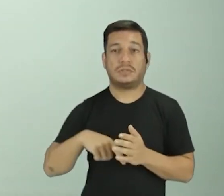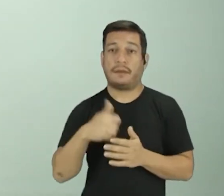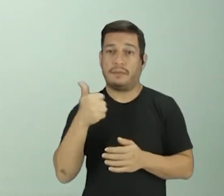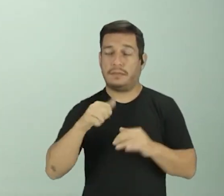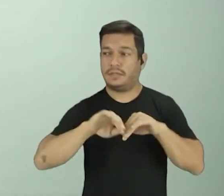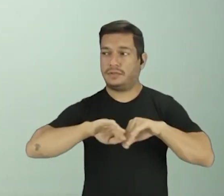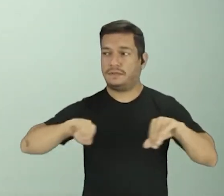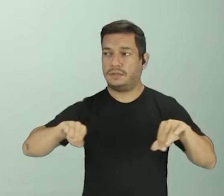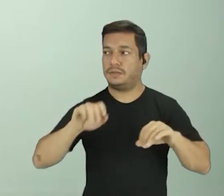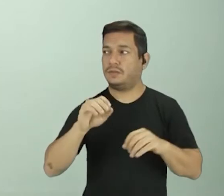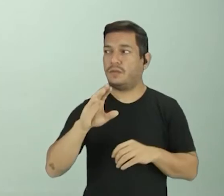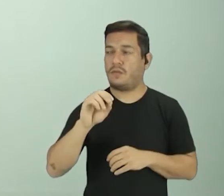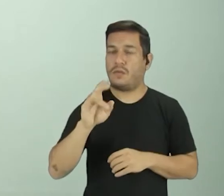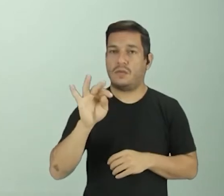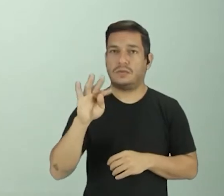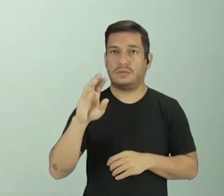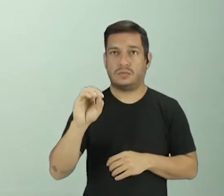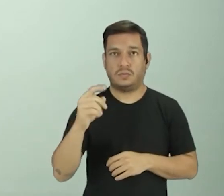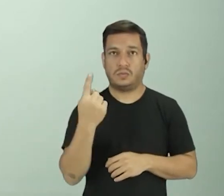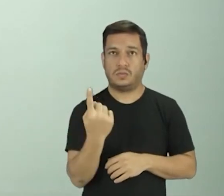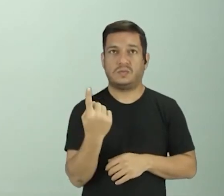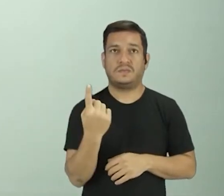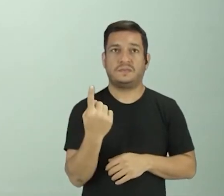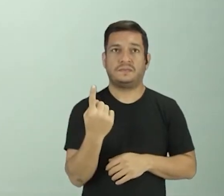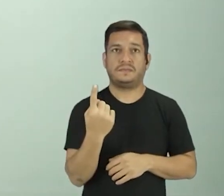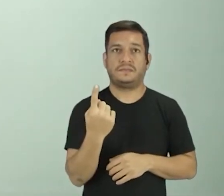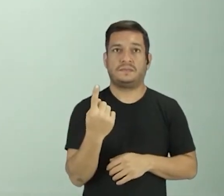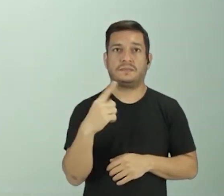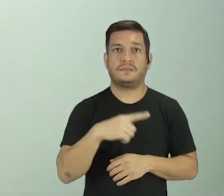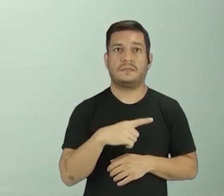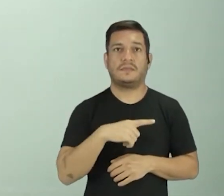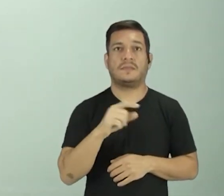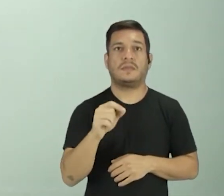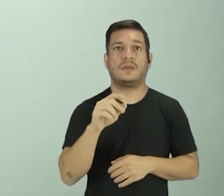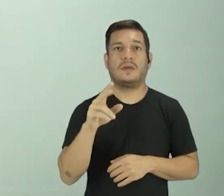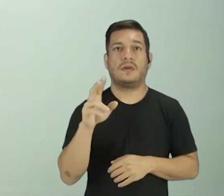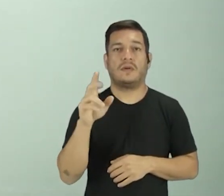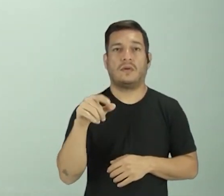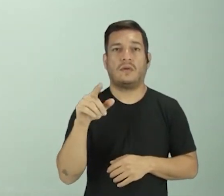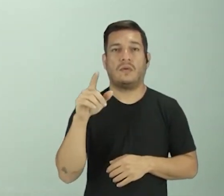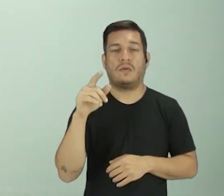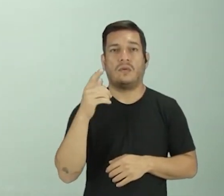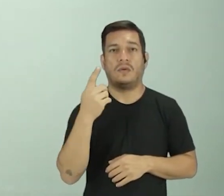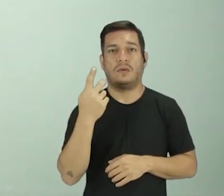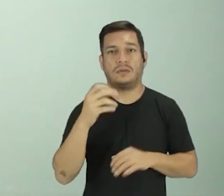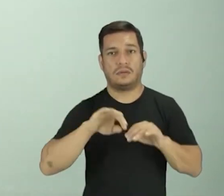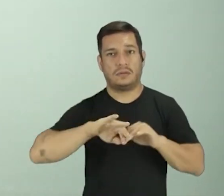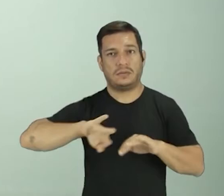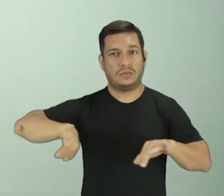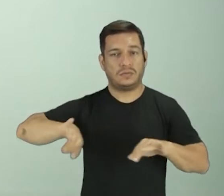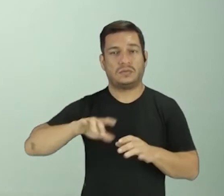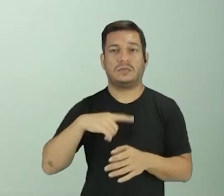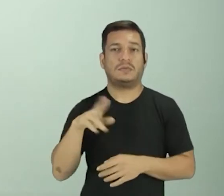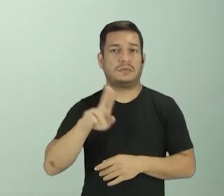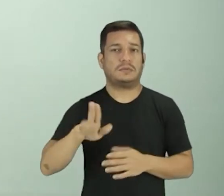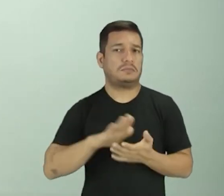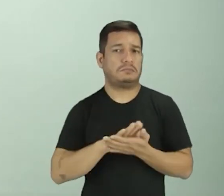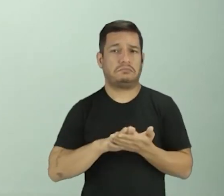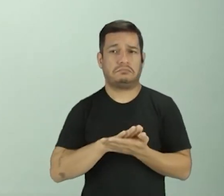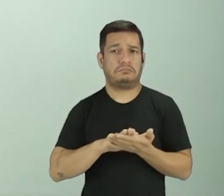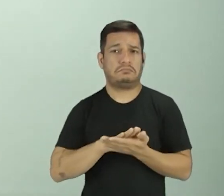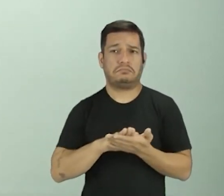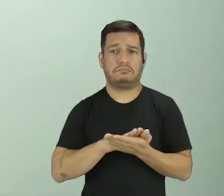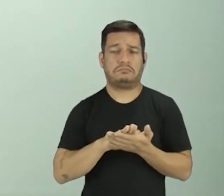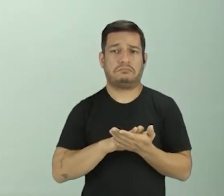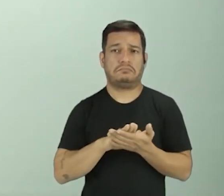primeira divisão do ócito 1, nós vamos ter a formação de 2. Eu deixo um corpo que não vai ser usado para nada, um